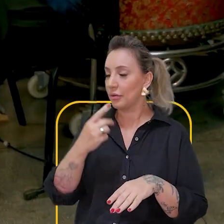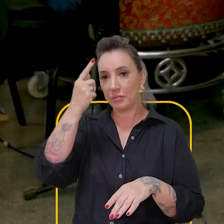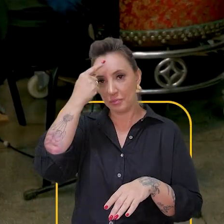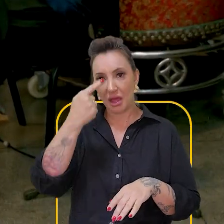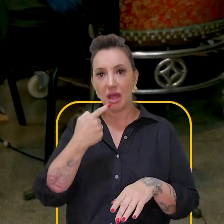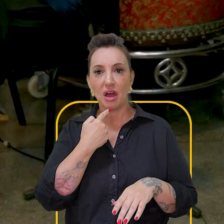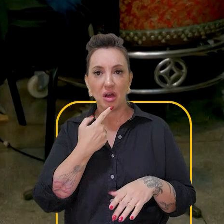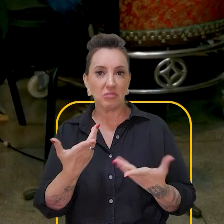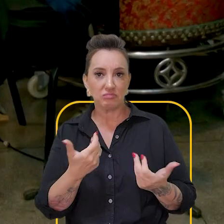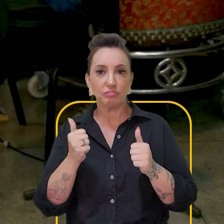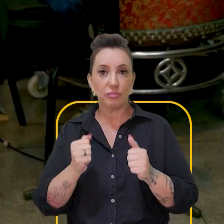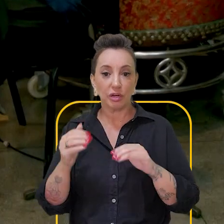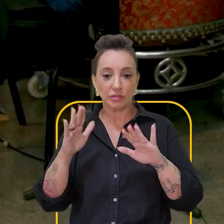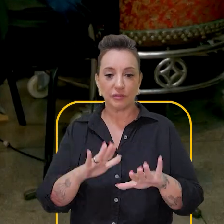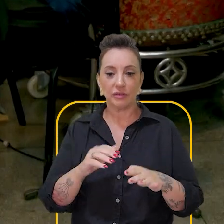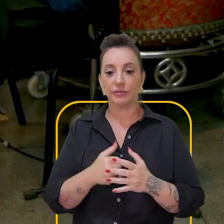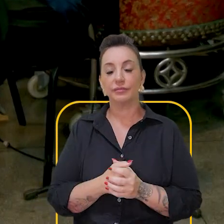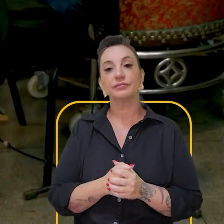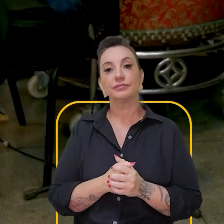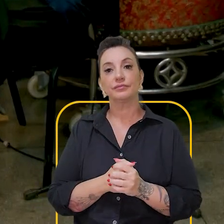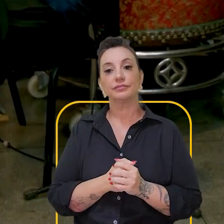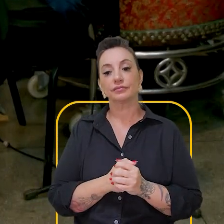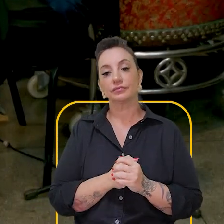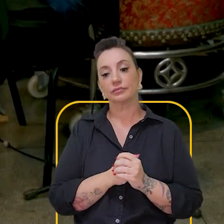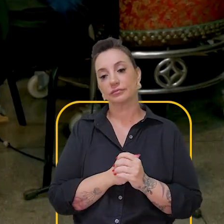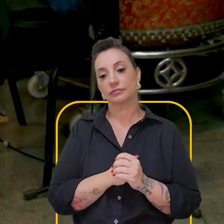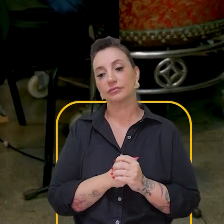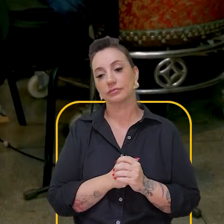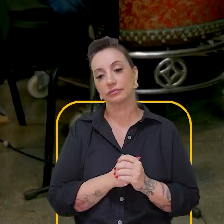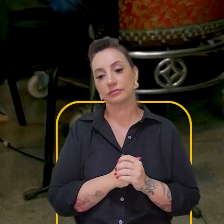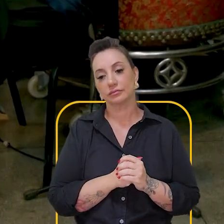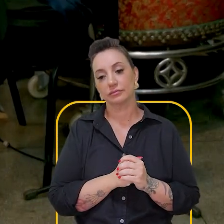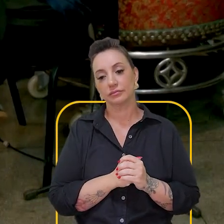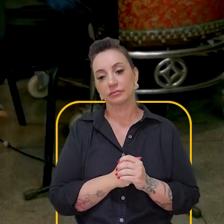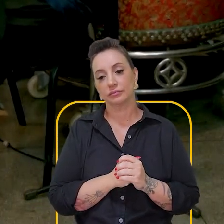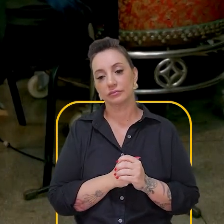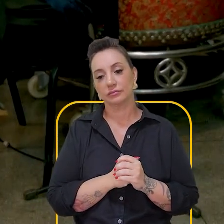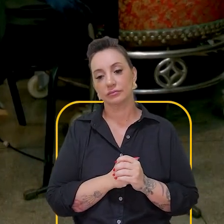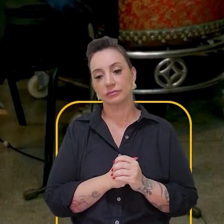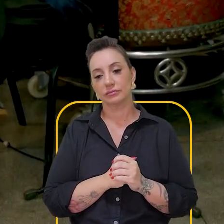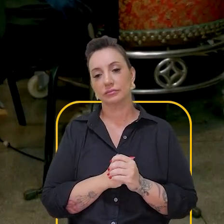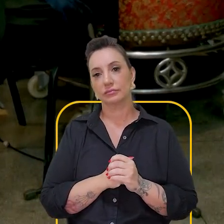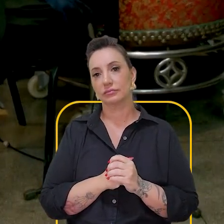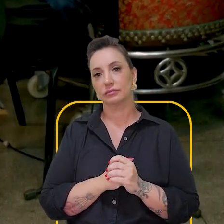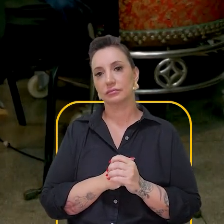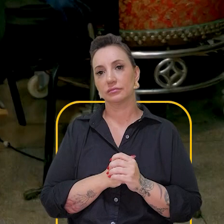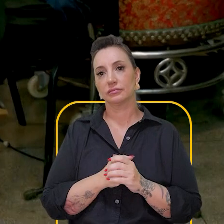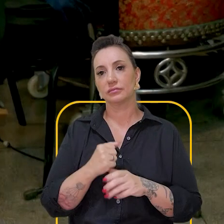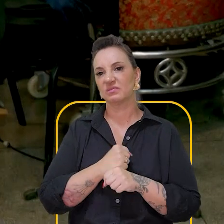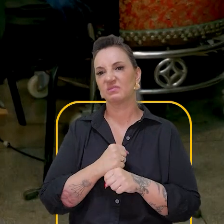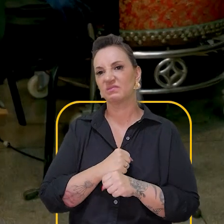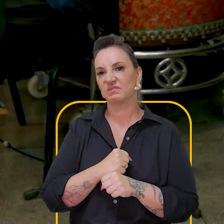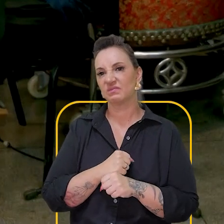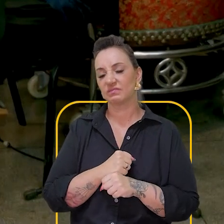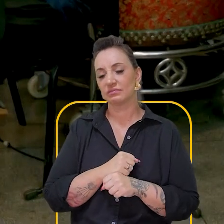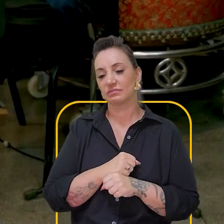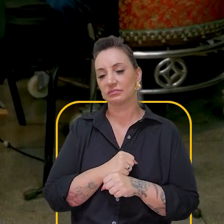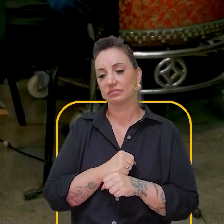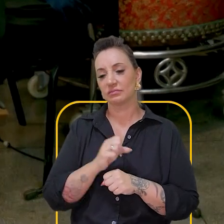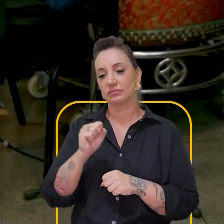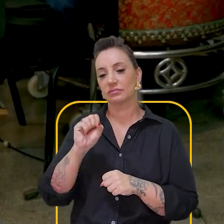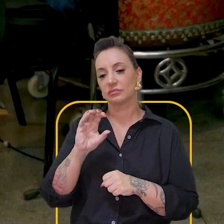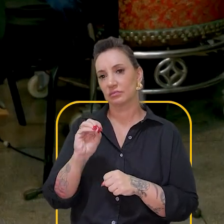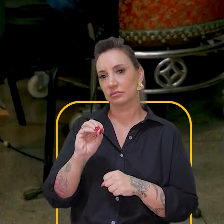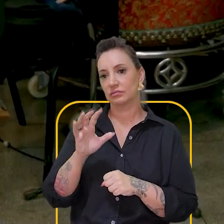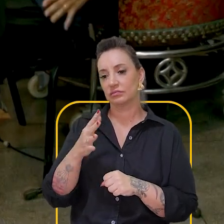dis ah isso era 80 80 e bem na é na época que tinha os desafios que as pessoas iam nas